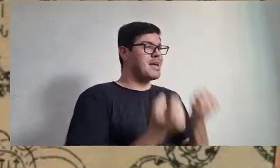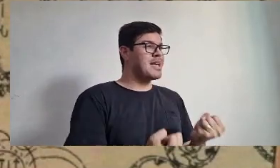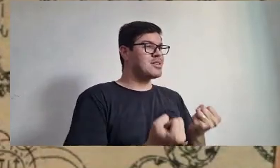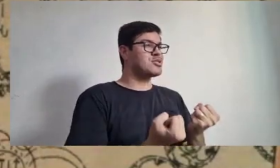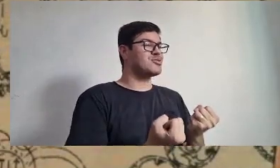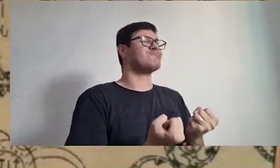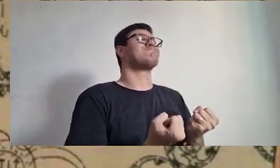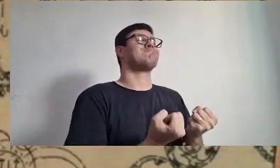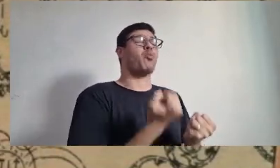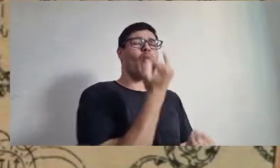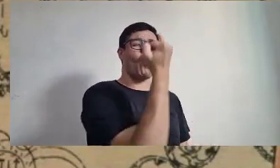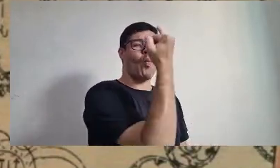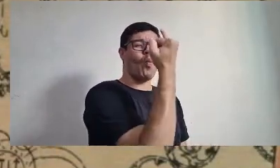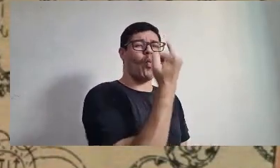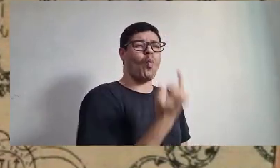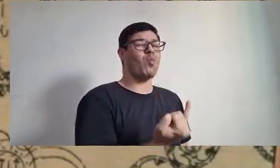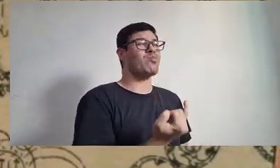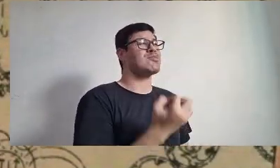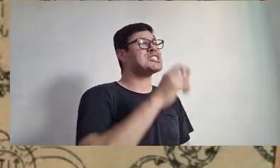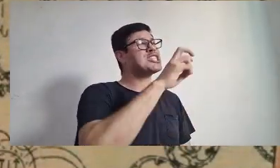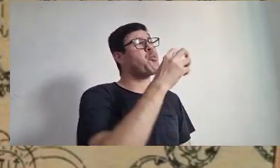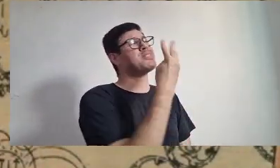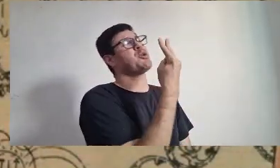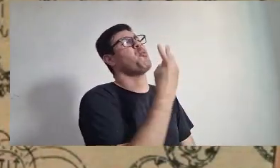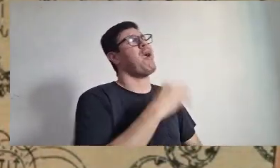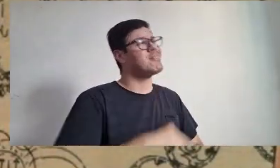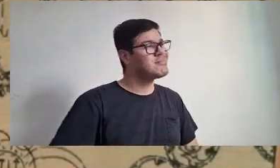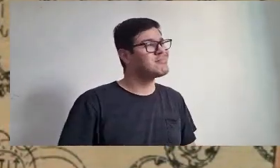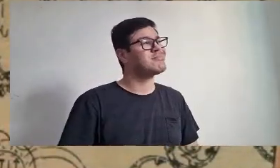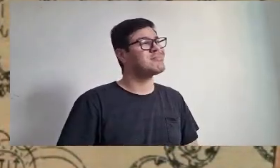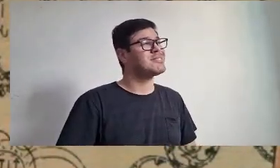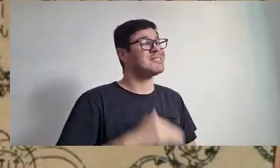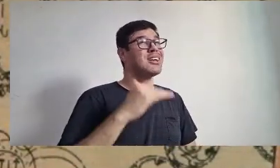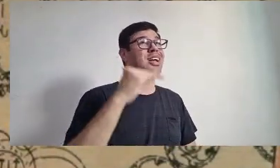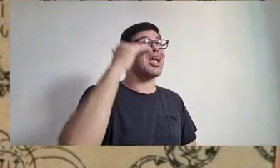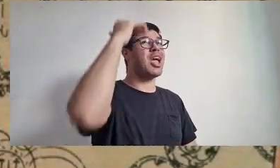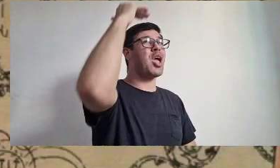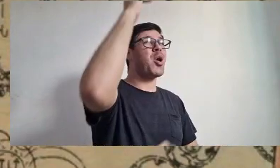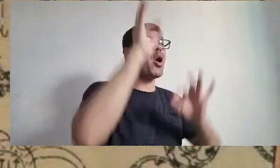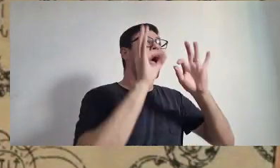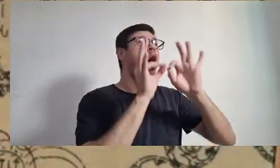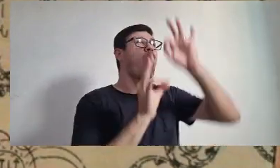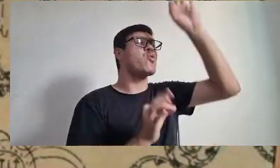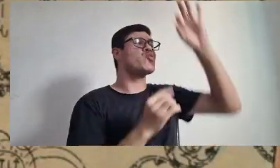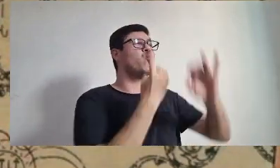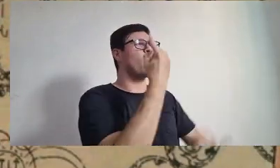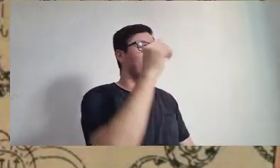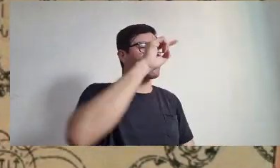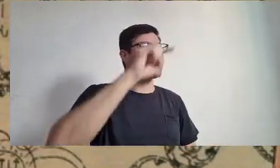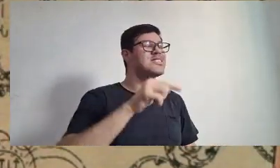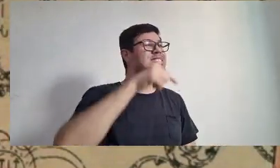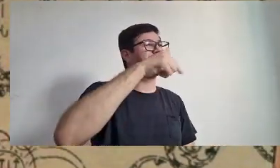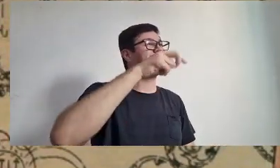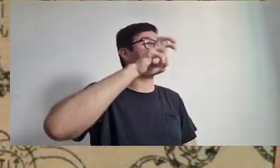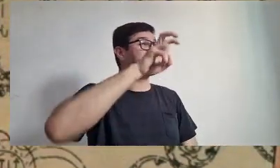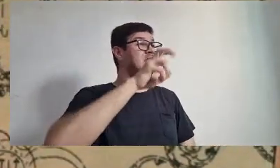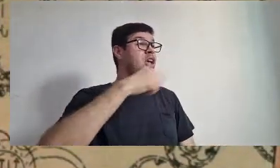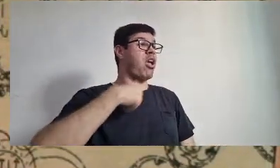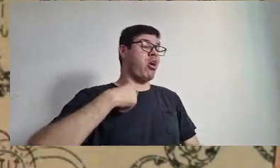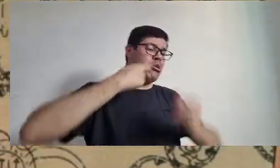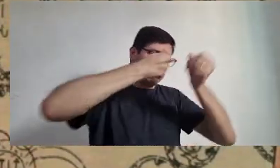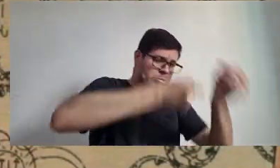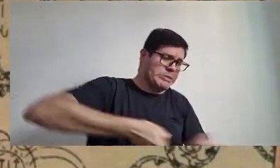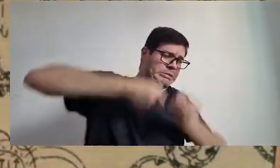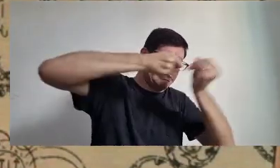m. Uma picareta e uma pá. E o que as máquinas fazem hoje, aquelas valas para